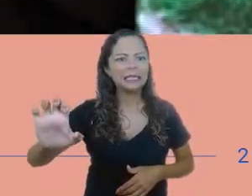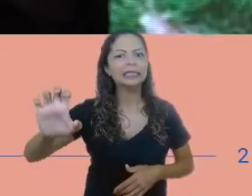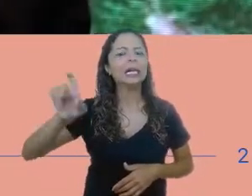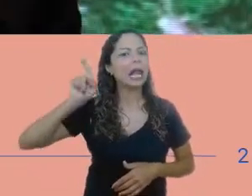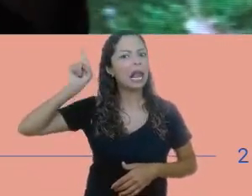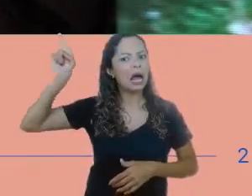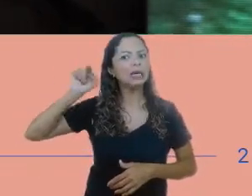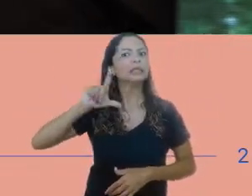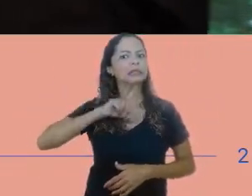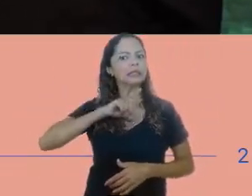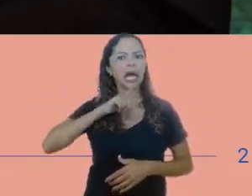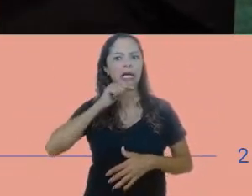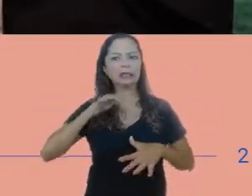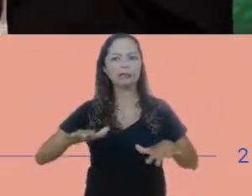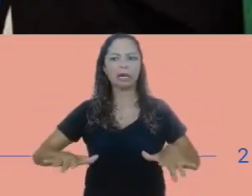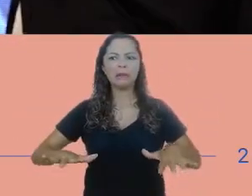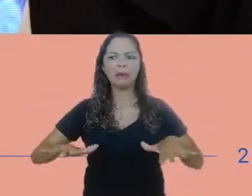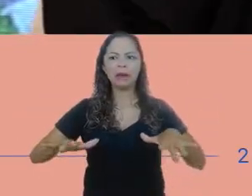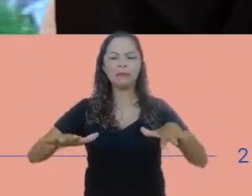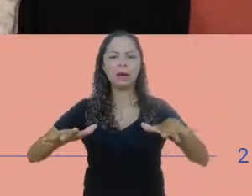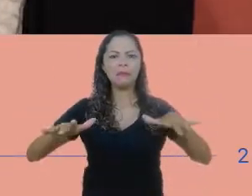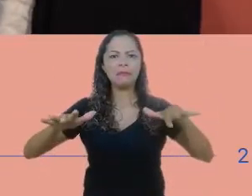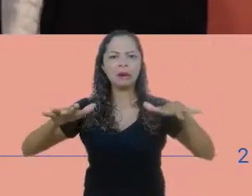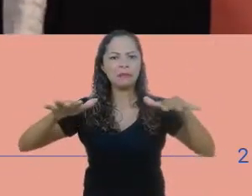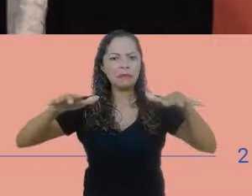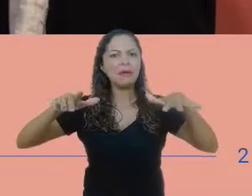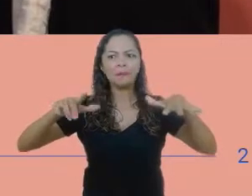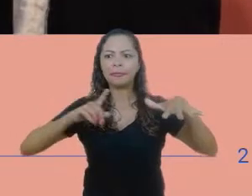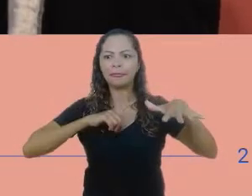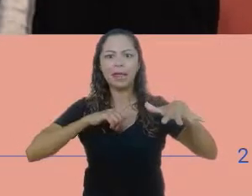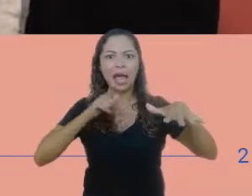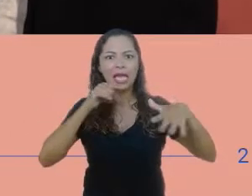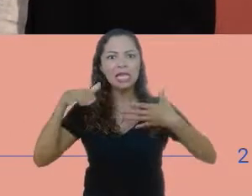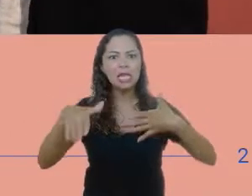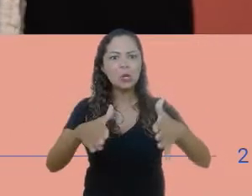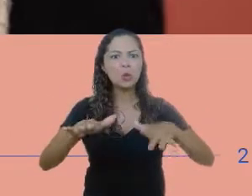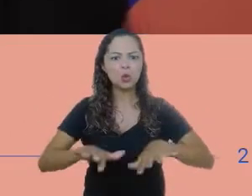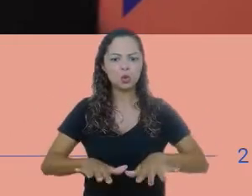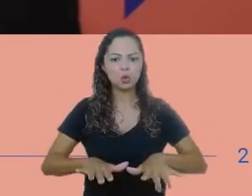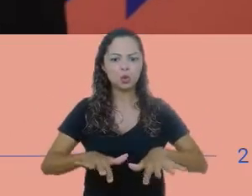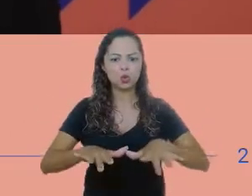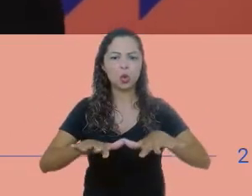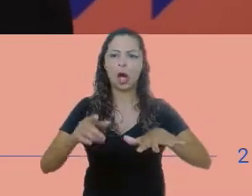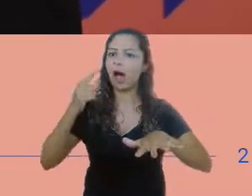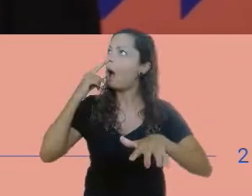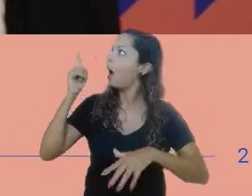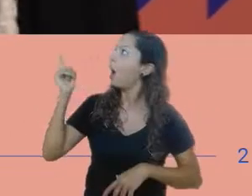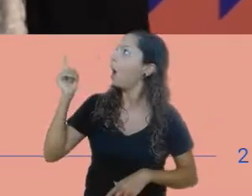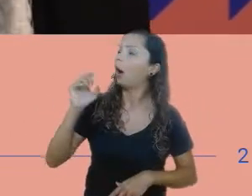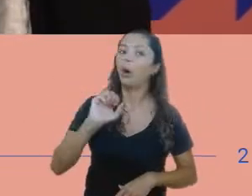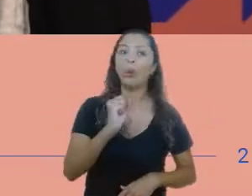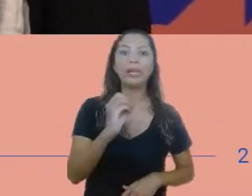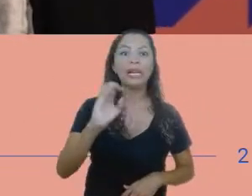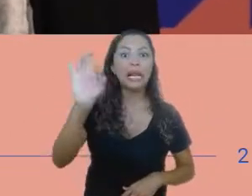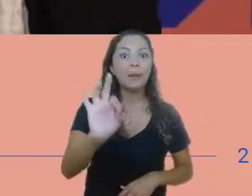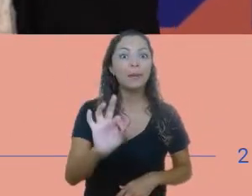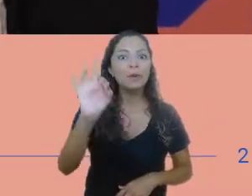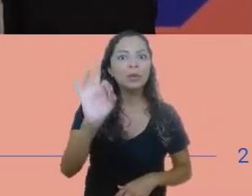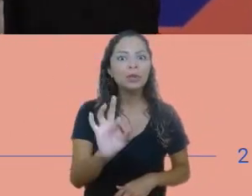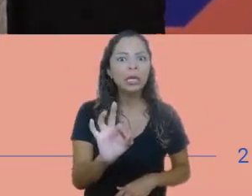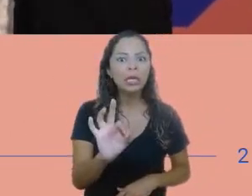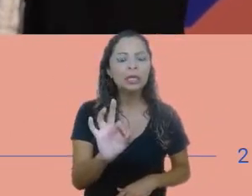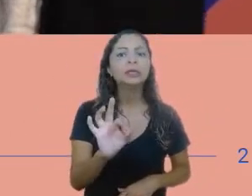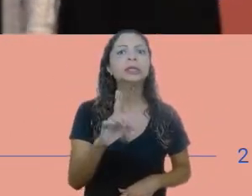1.5 metros acima da cota de transbordo a gente vê aí e oitenta por cento dos atendimentos relacionados à